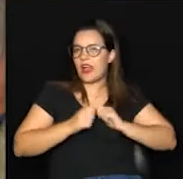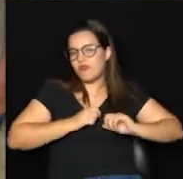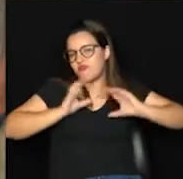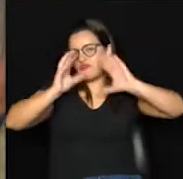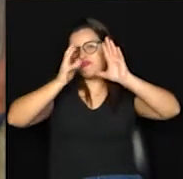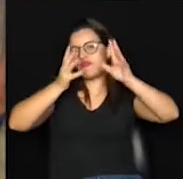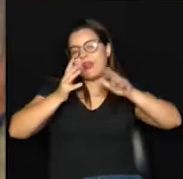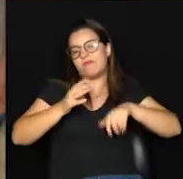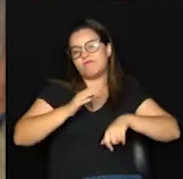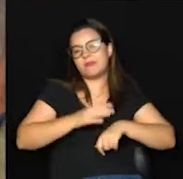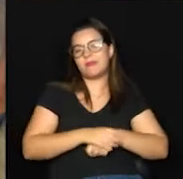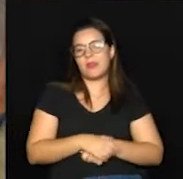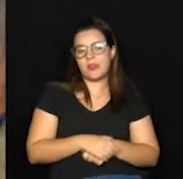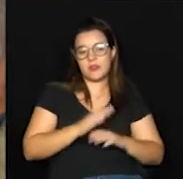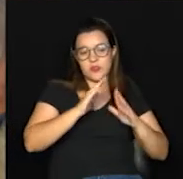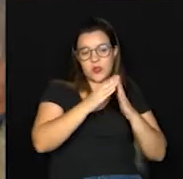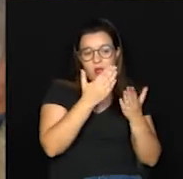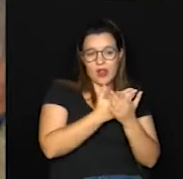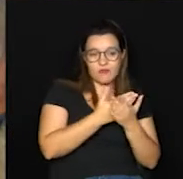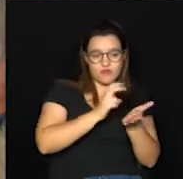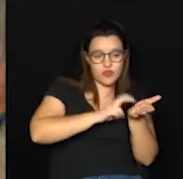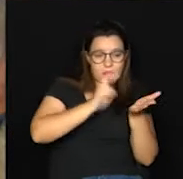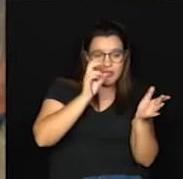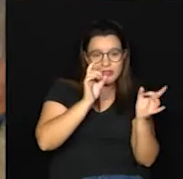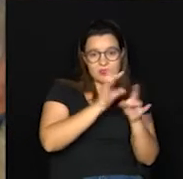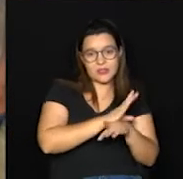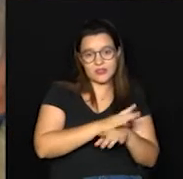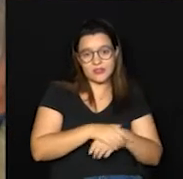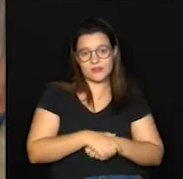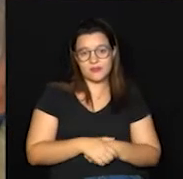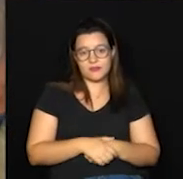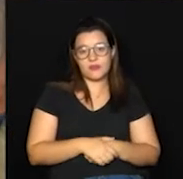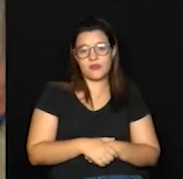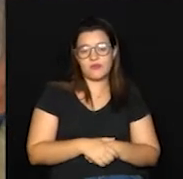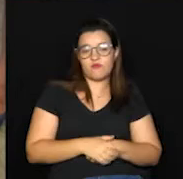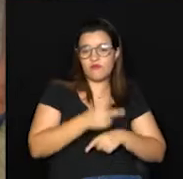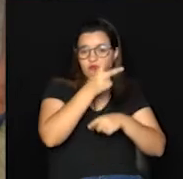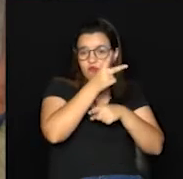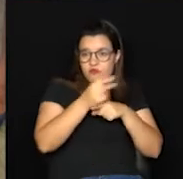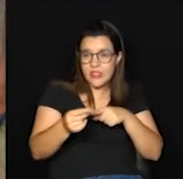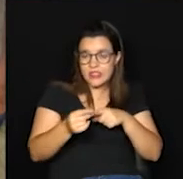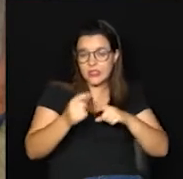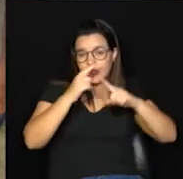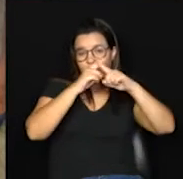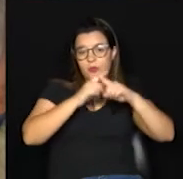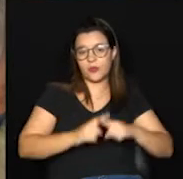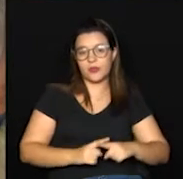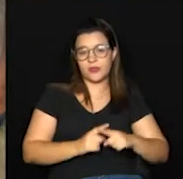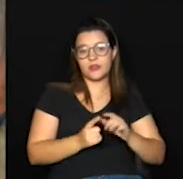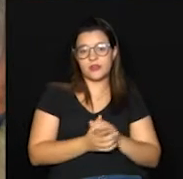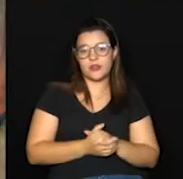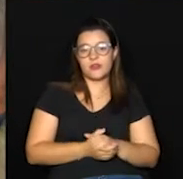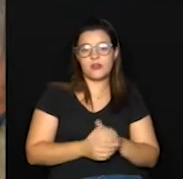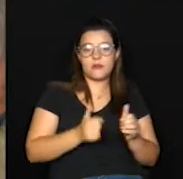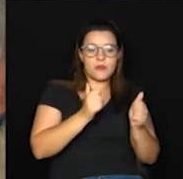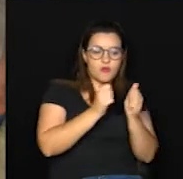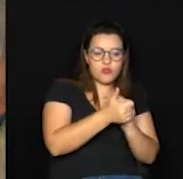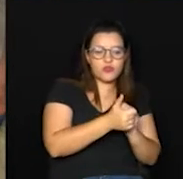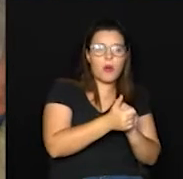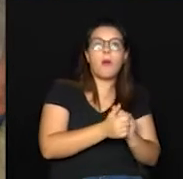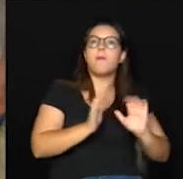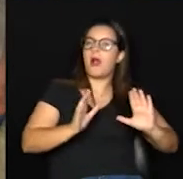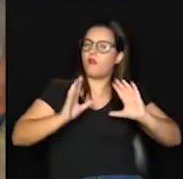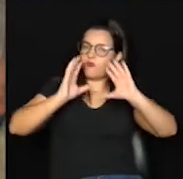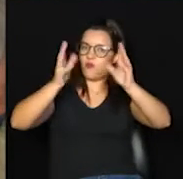interessa. Então, toda vez que a gente pensa em vencer um campeonato, e sempre fala-se muito de futebol, mas o